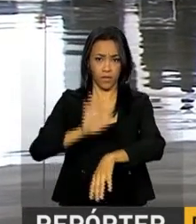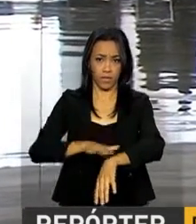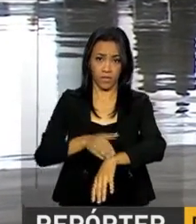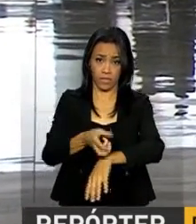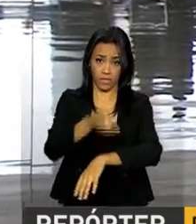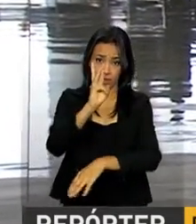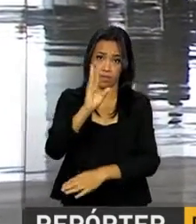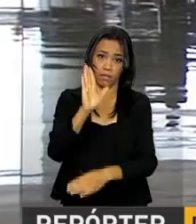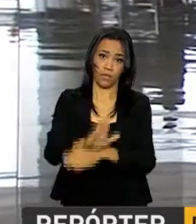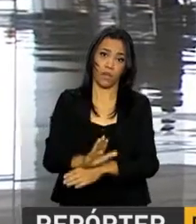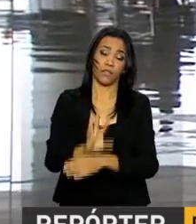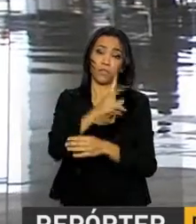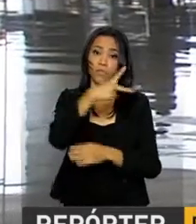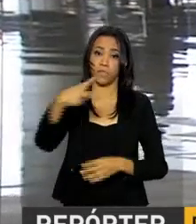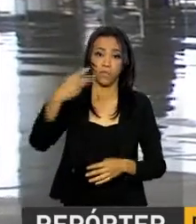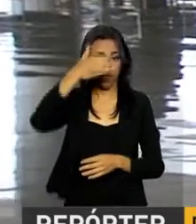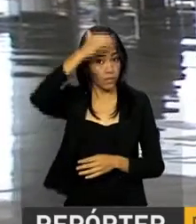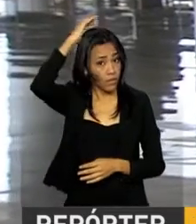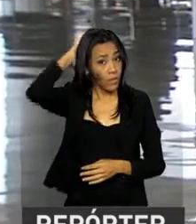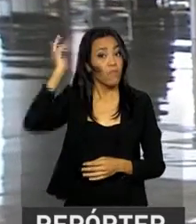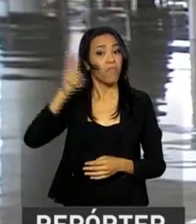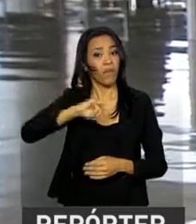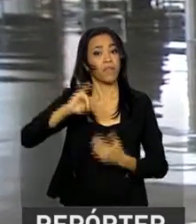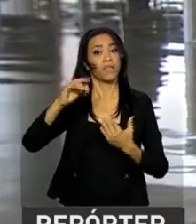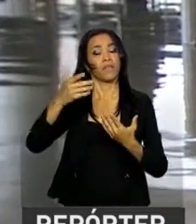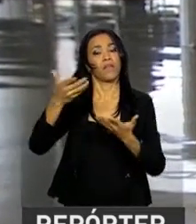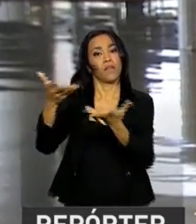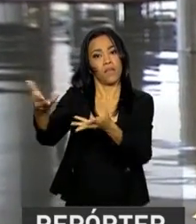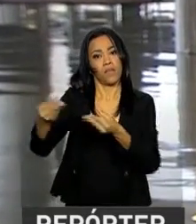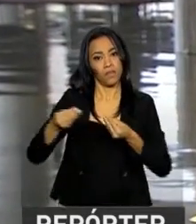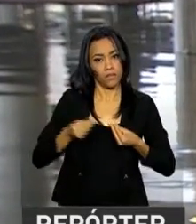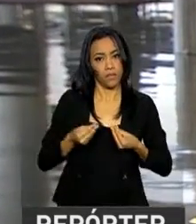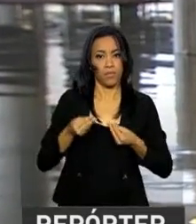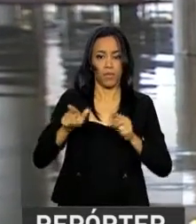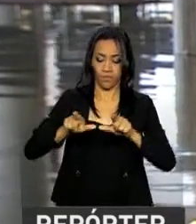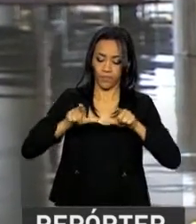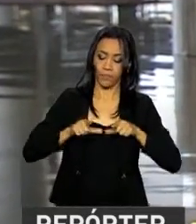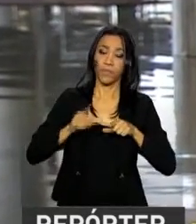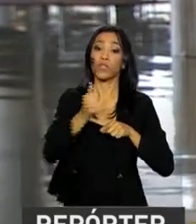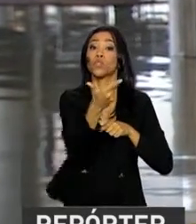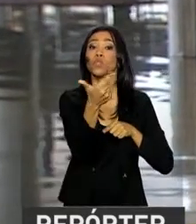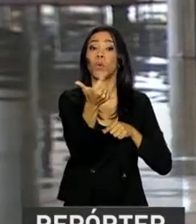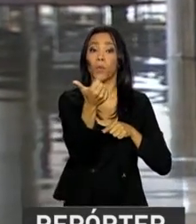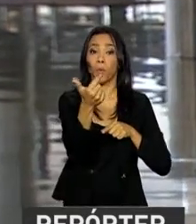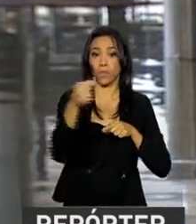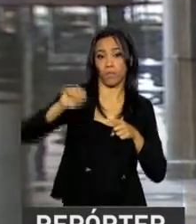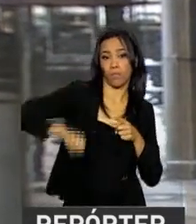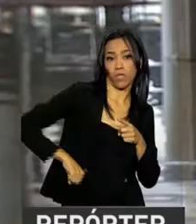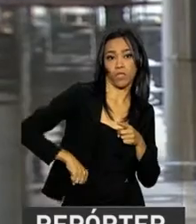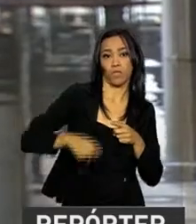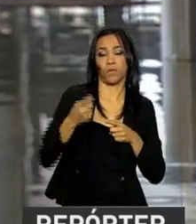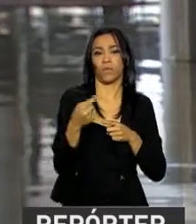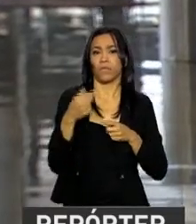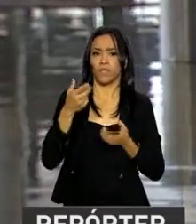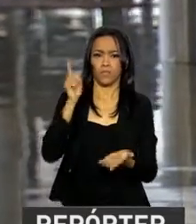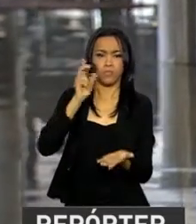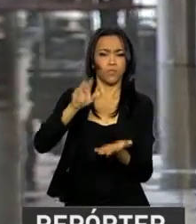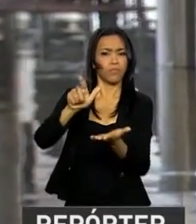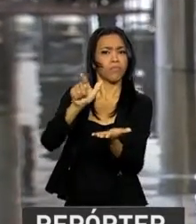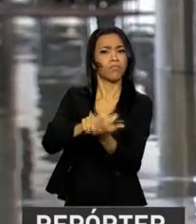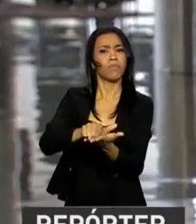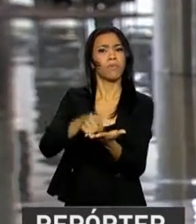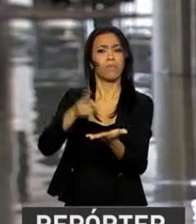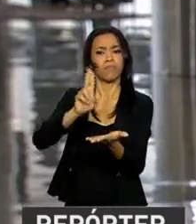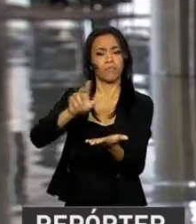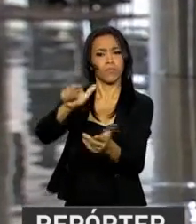O presidente em exercício, Michel Temer, vai receber credenciais de 12 embaixadores residentes aqui em Brasília. As cartas credenciais são um